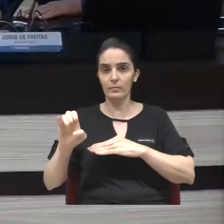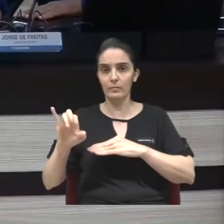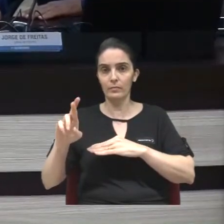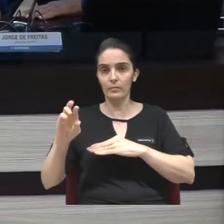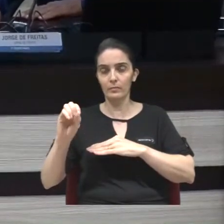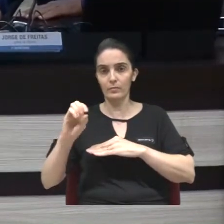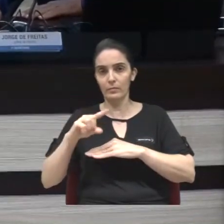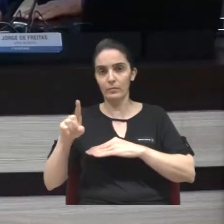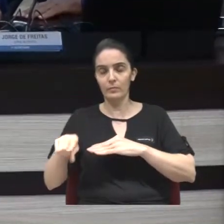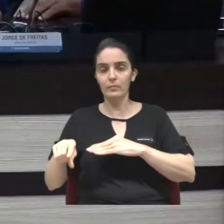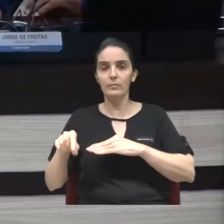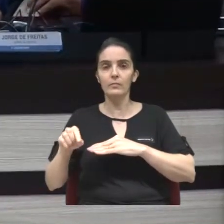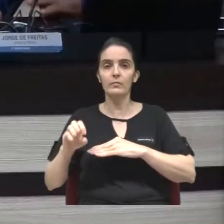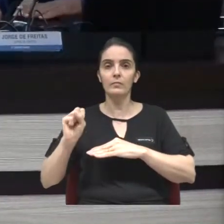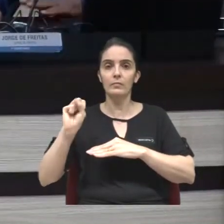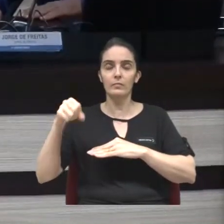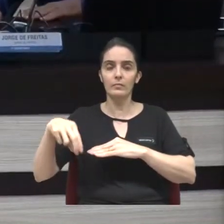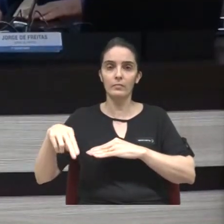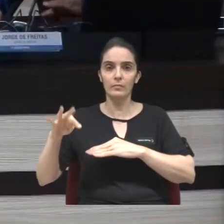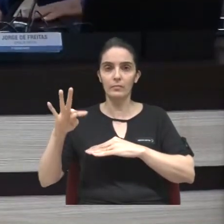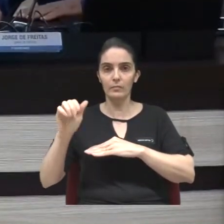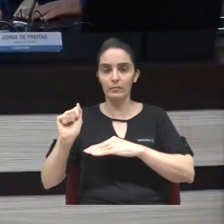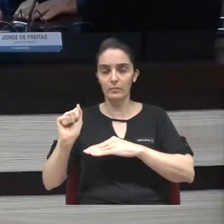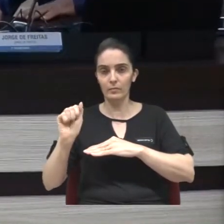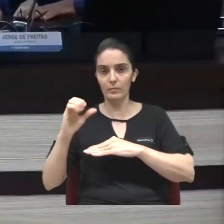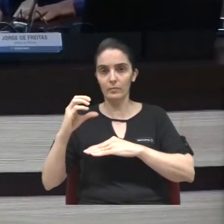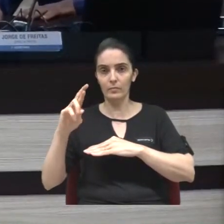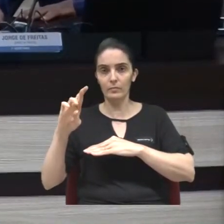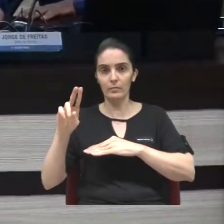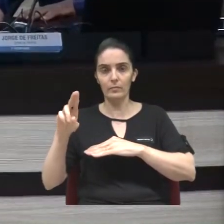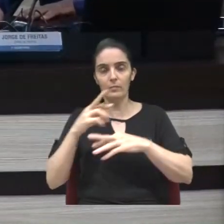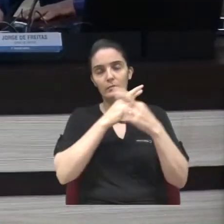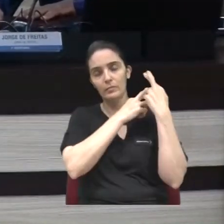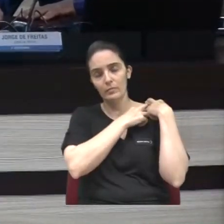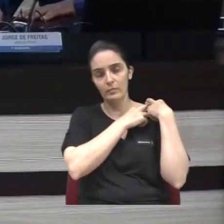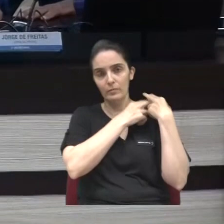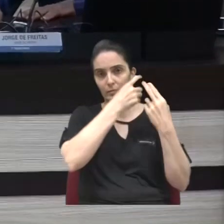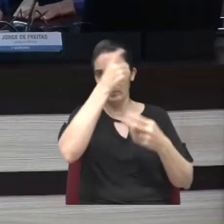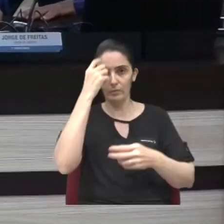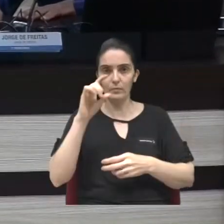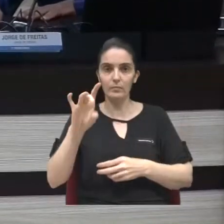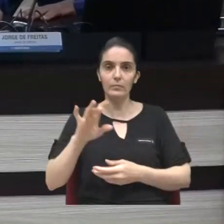Praça José Franco de Oliveira. Autoria, vereador Wagner Barbosa.